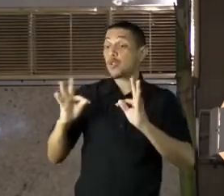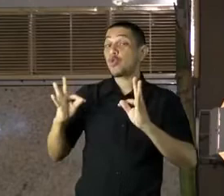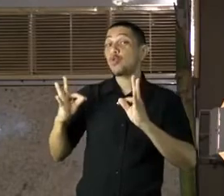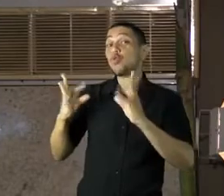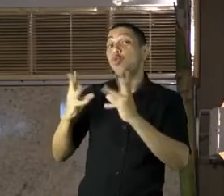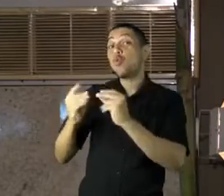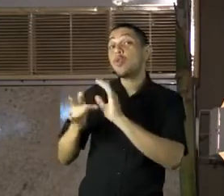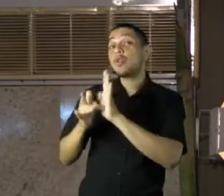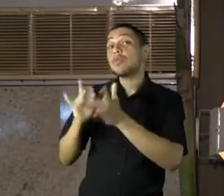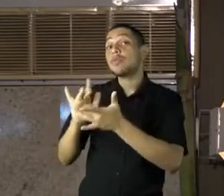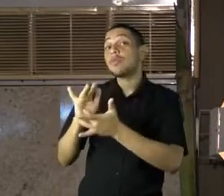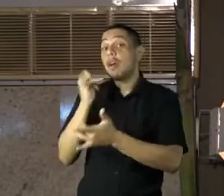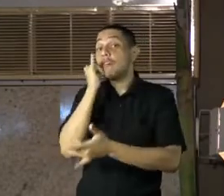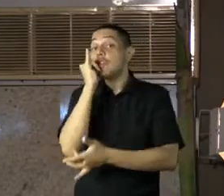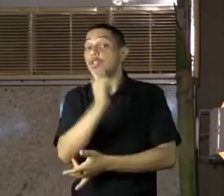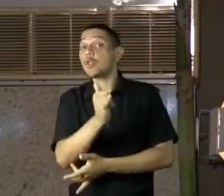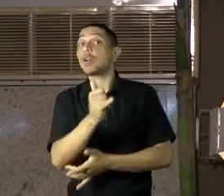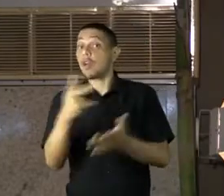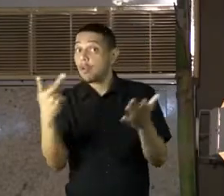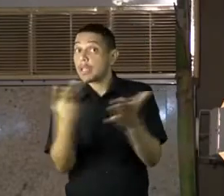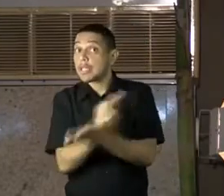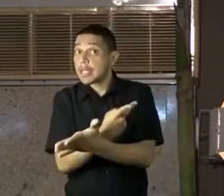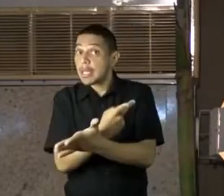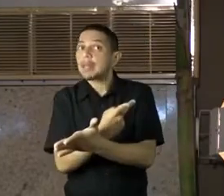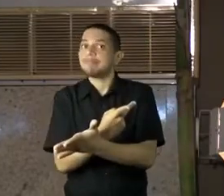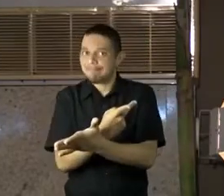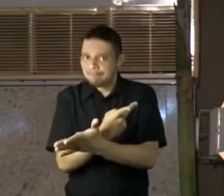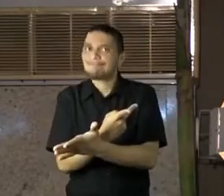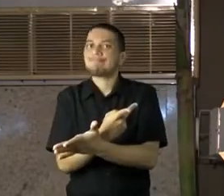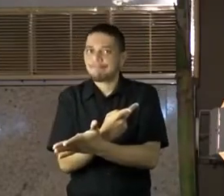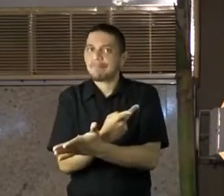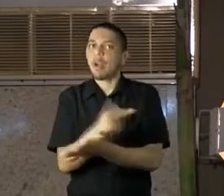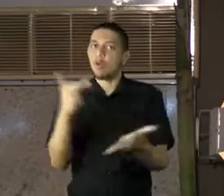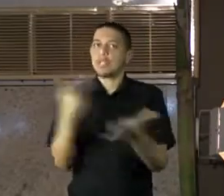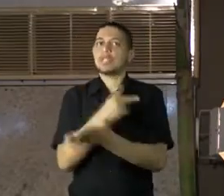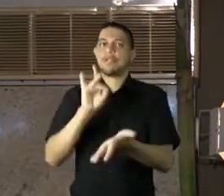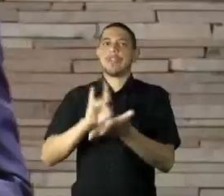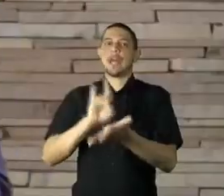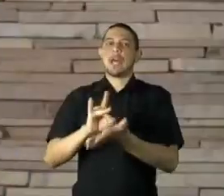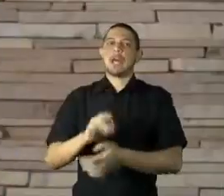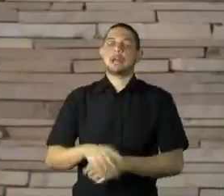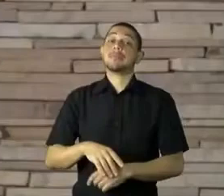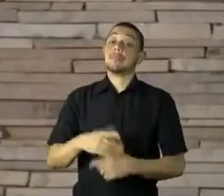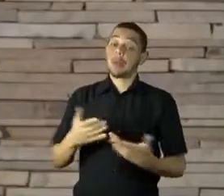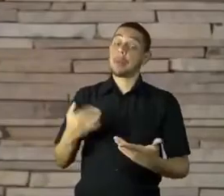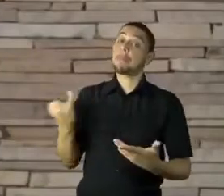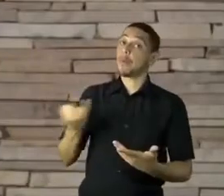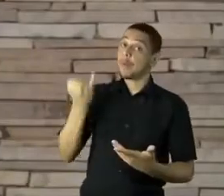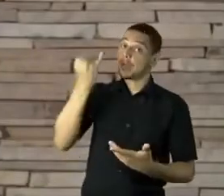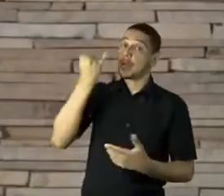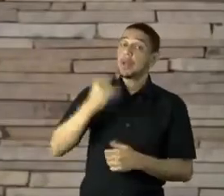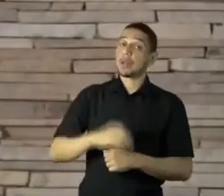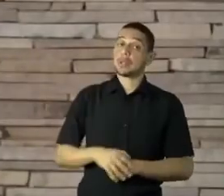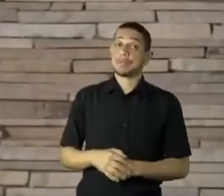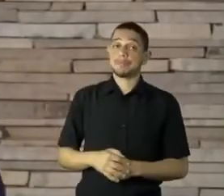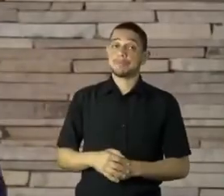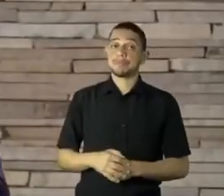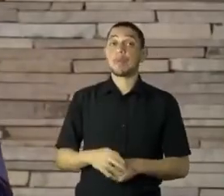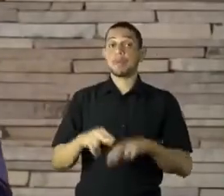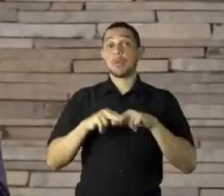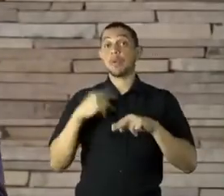disse que aconteceria aconteceu e isso é muito importante nós precisamos então